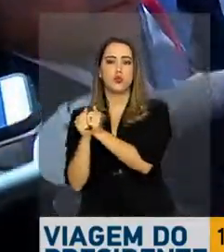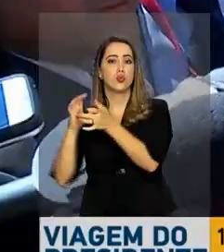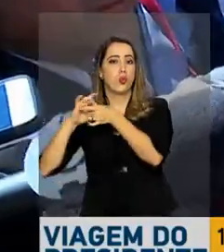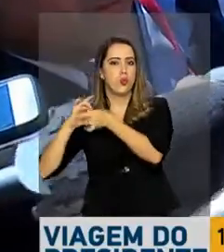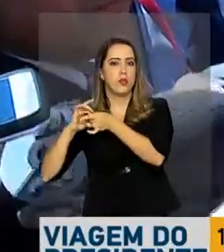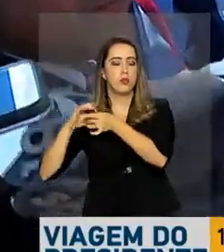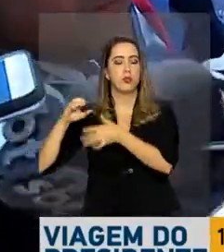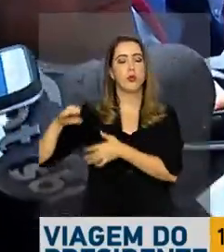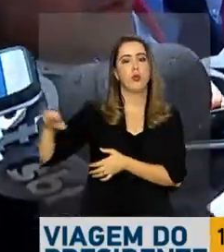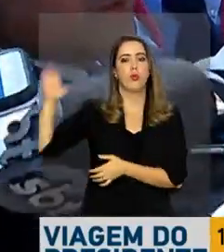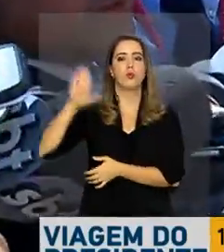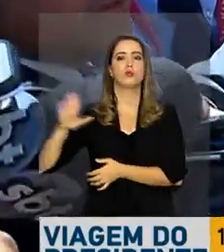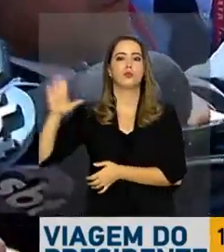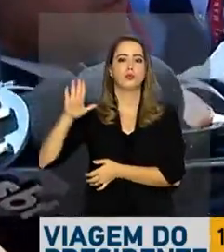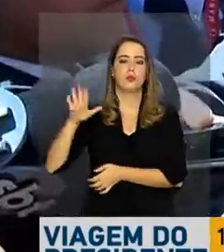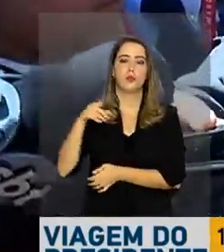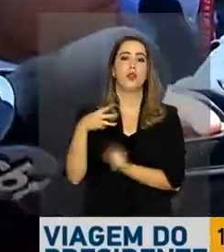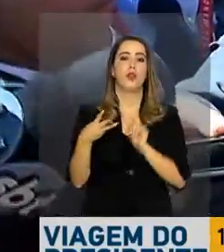E aproveitei até,